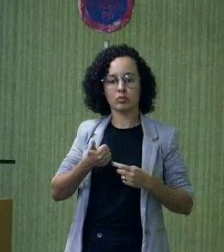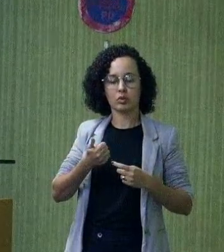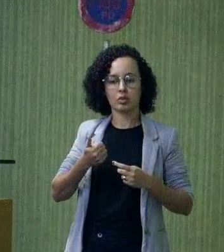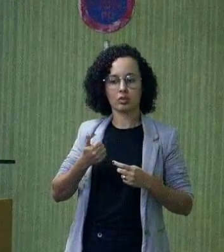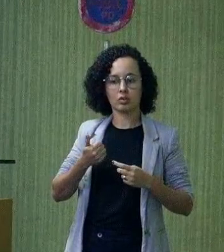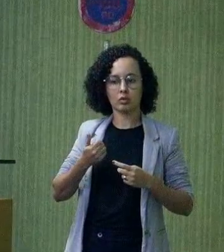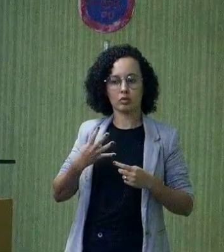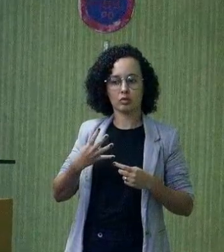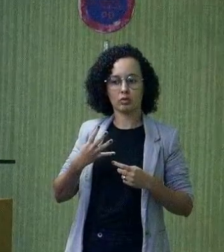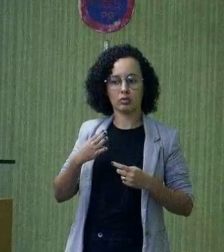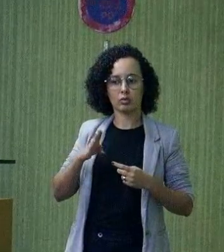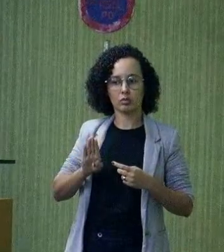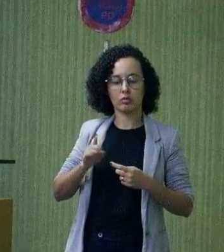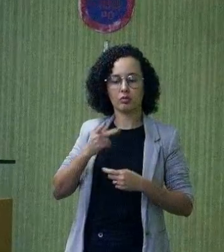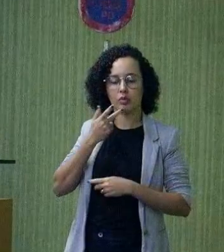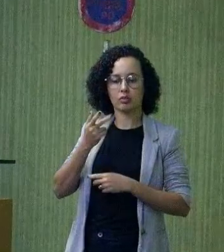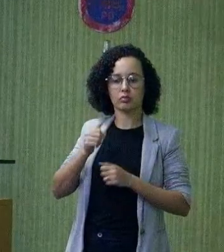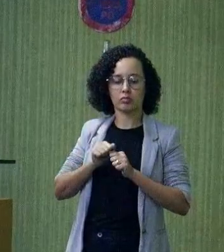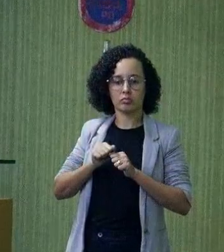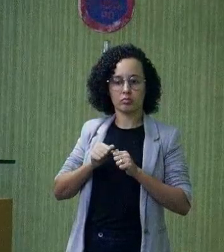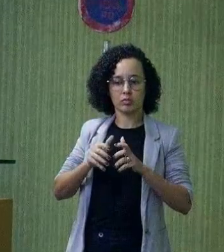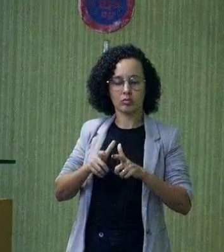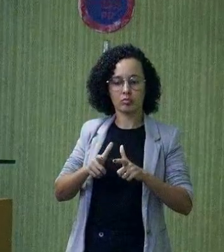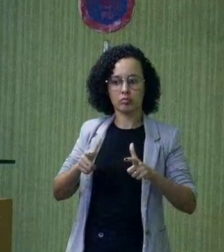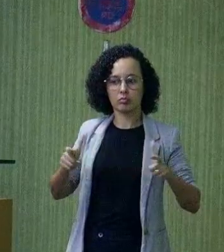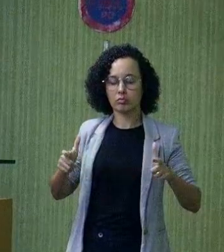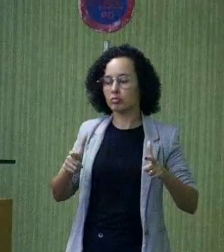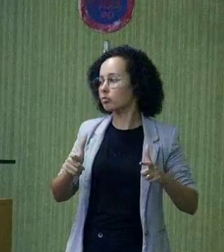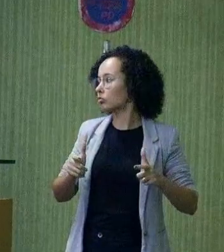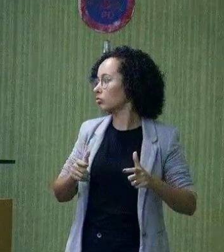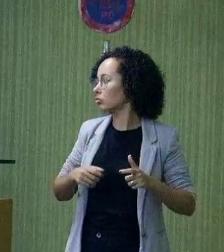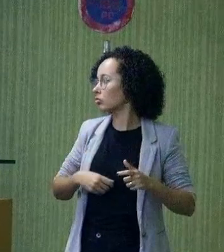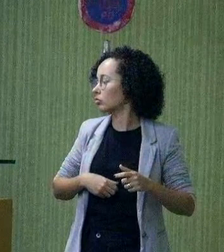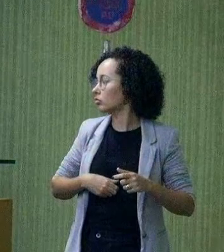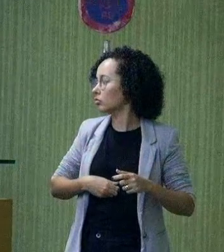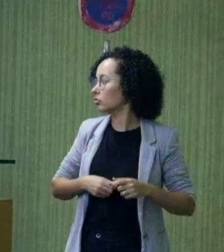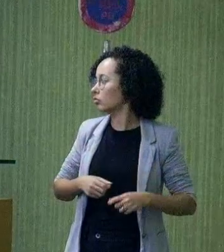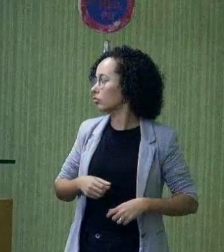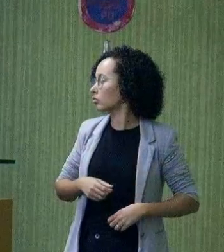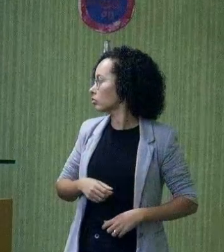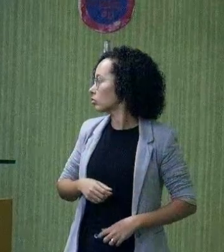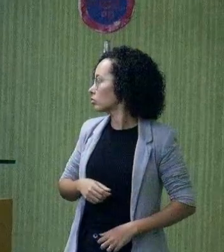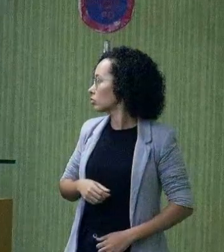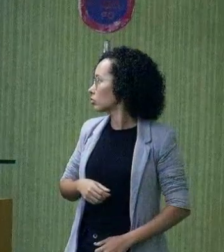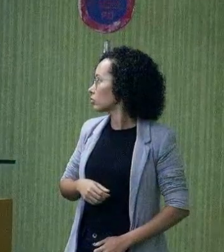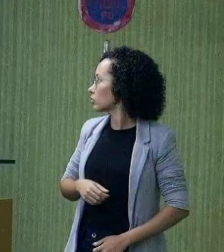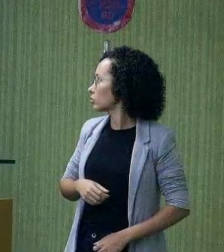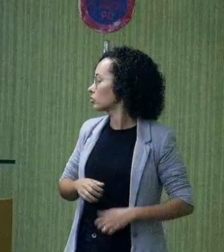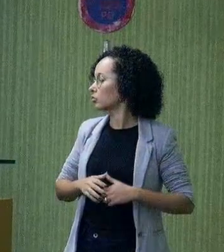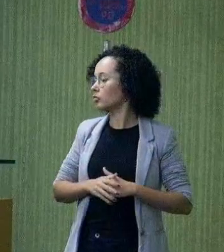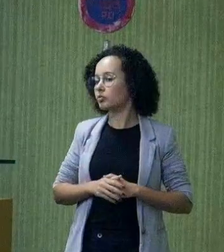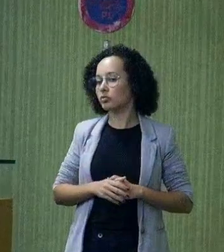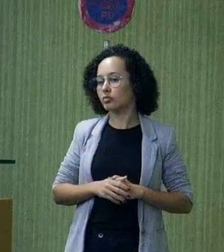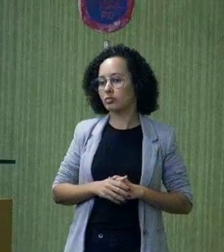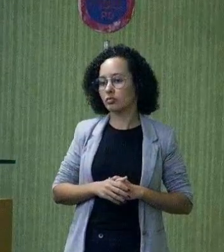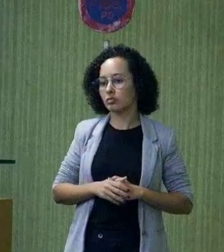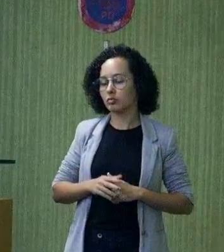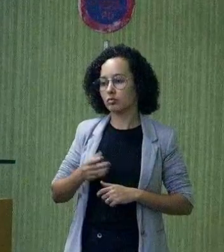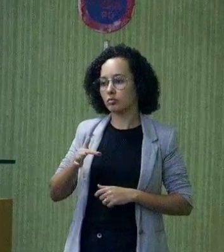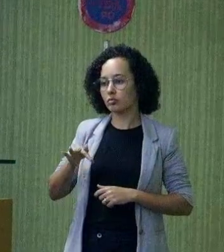14b fala Da ampliação do percentual de do tempo integral nas instituições de educação superior para